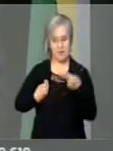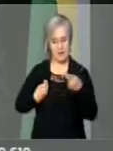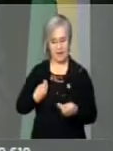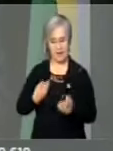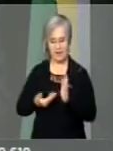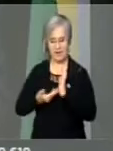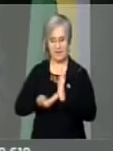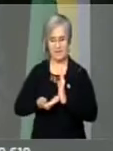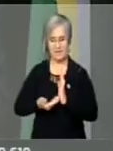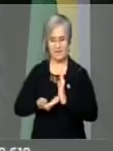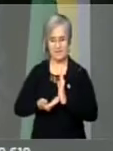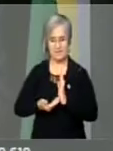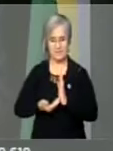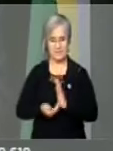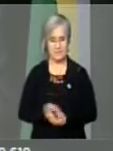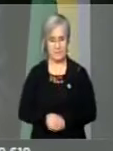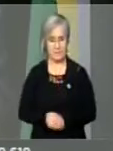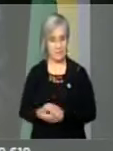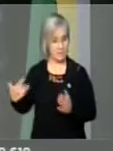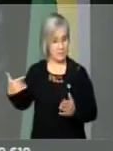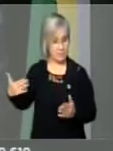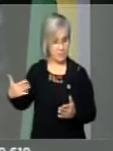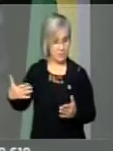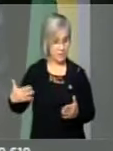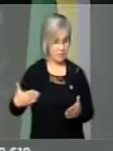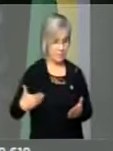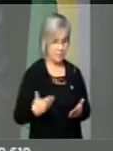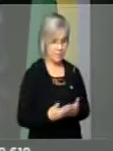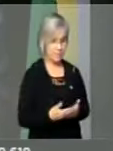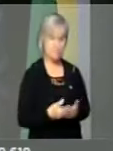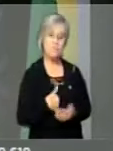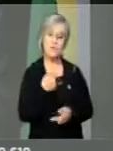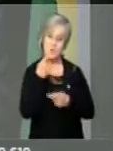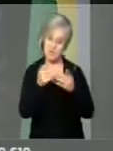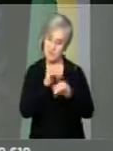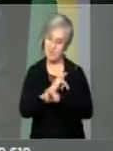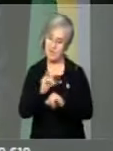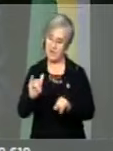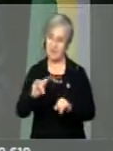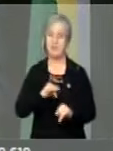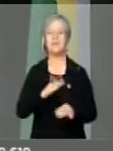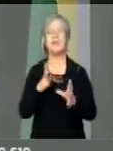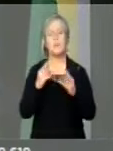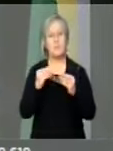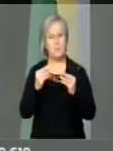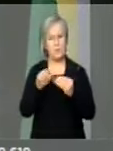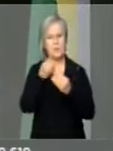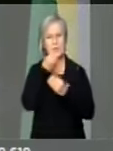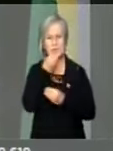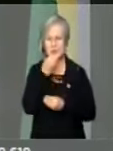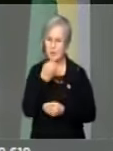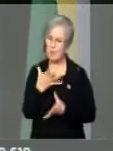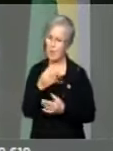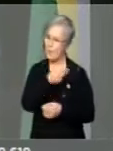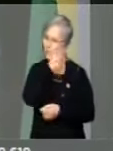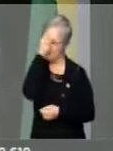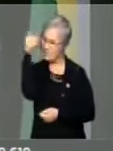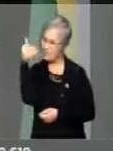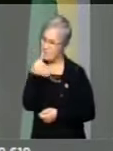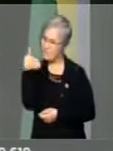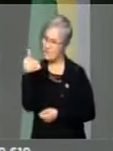dos Deputados, e posso testemunhar que realmente nós temos colhido muitos frutos de toda